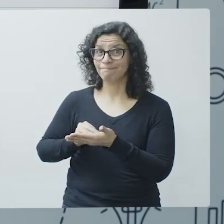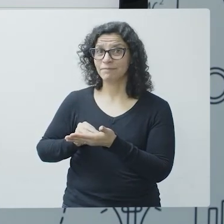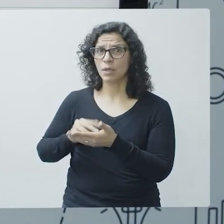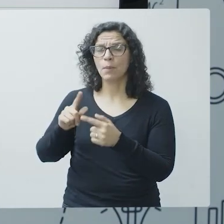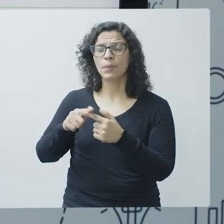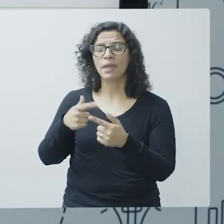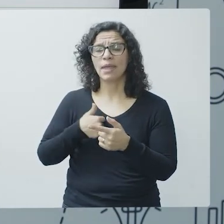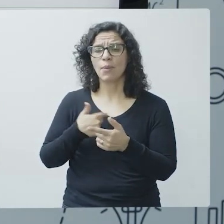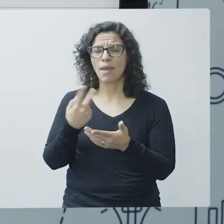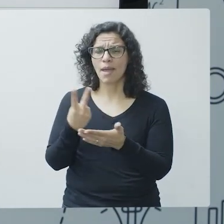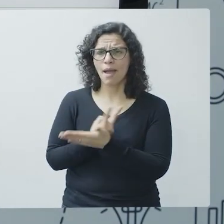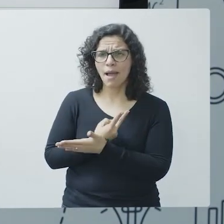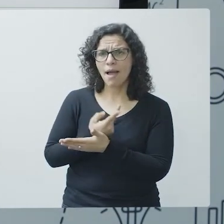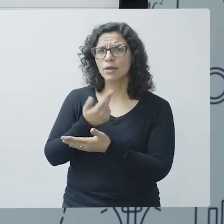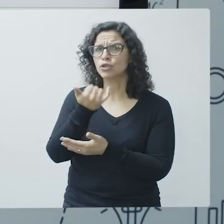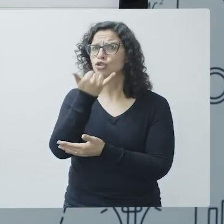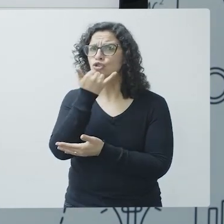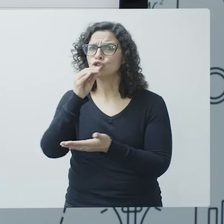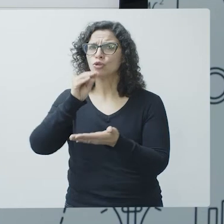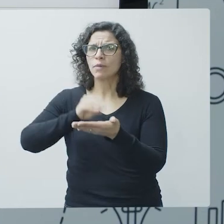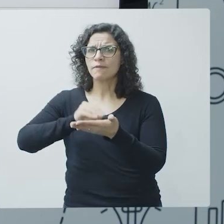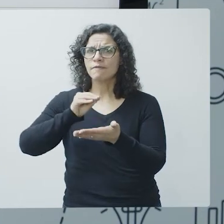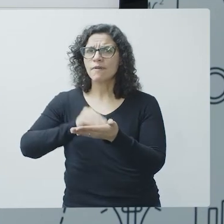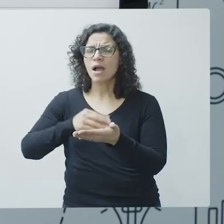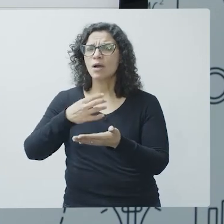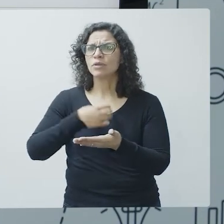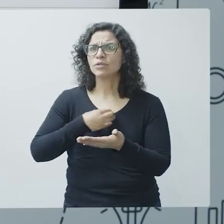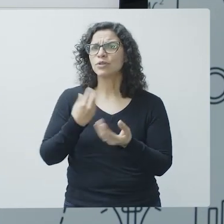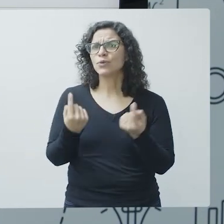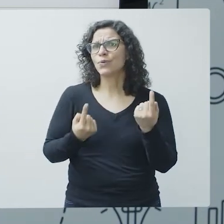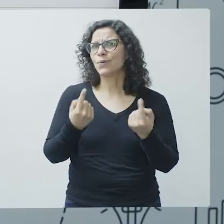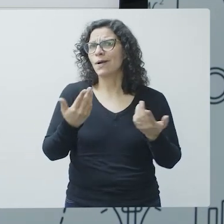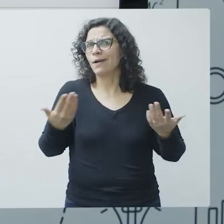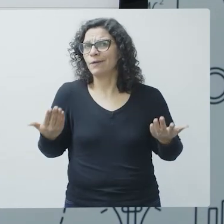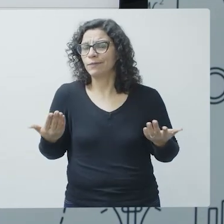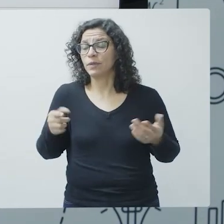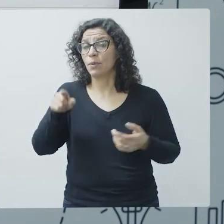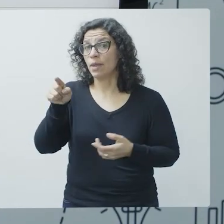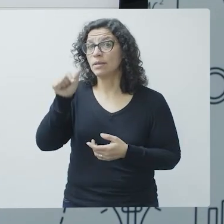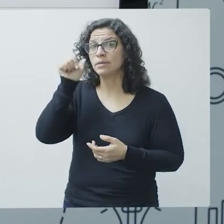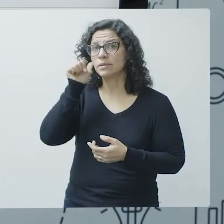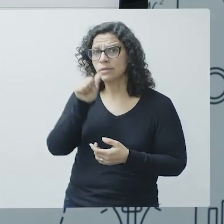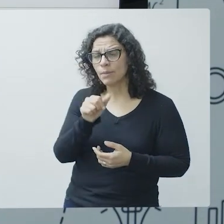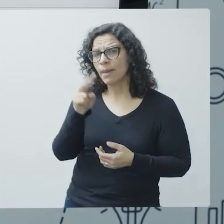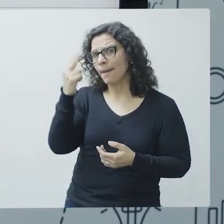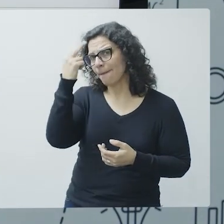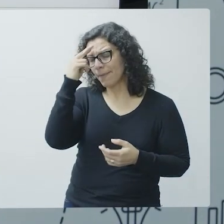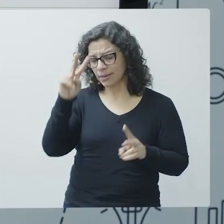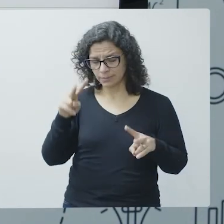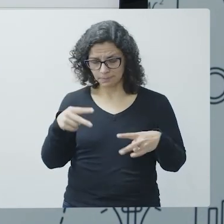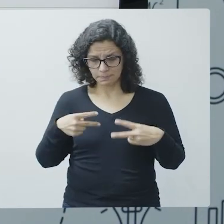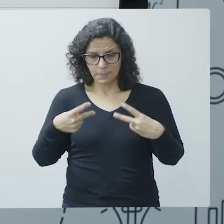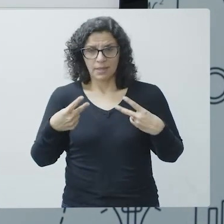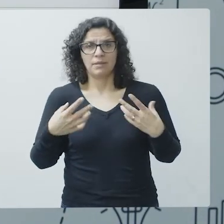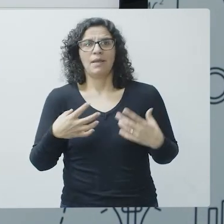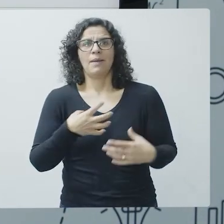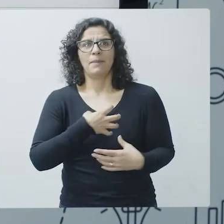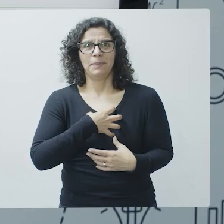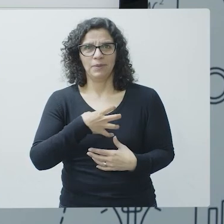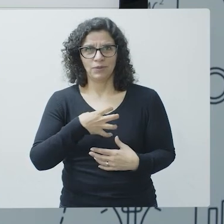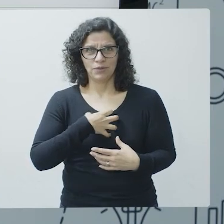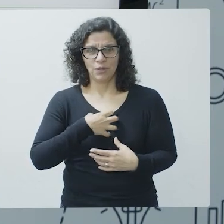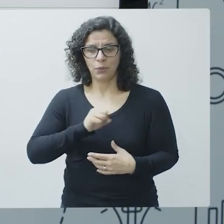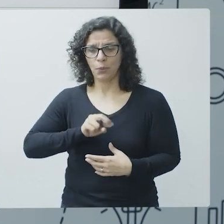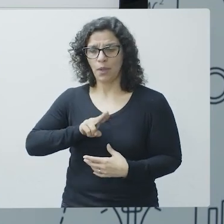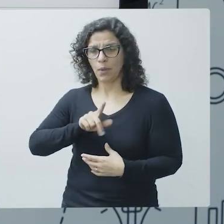que saiu ali sem querer, de pedir desculpas. Então, sim, ela está olhando, né? A gente acredita que esse eu